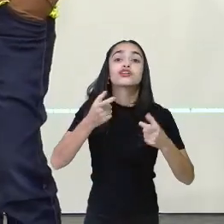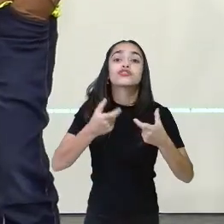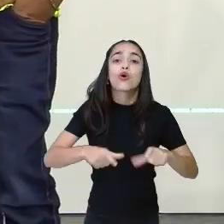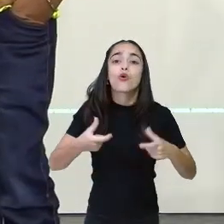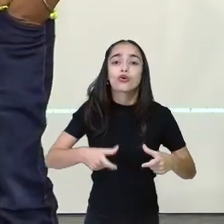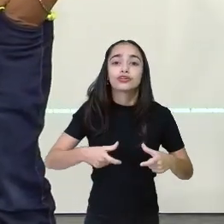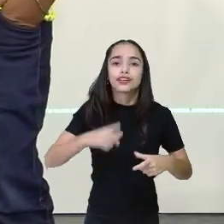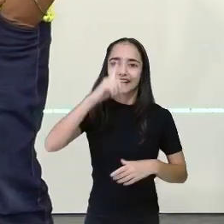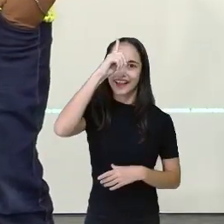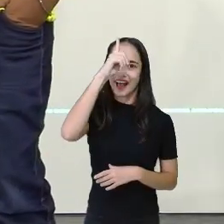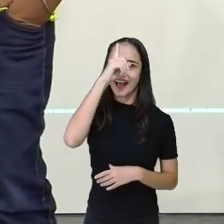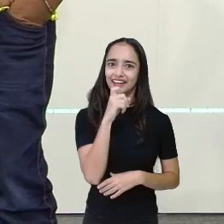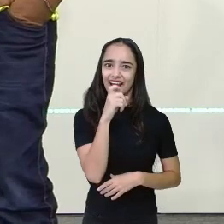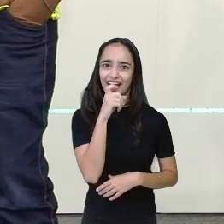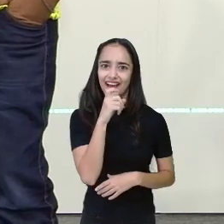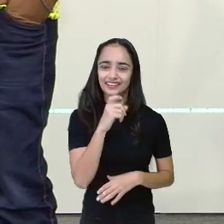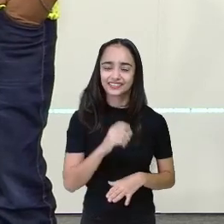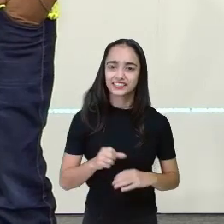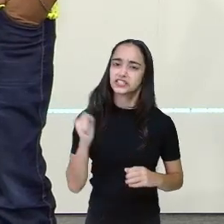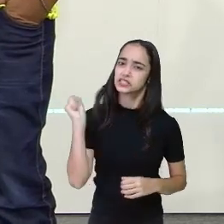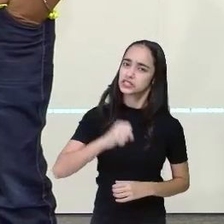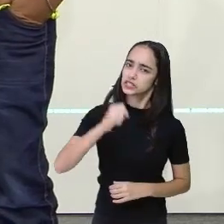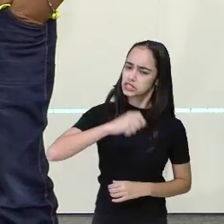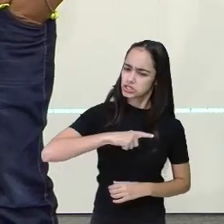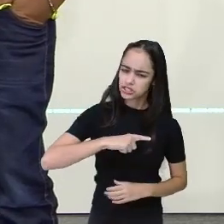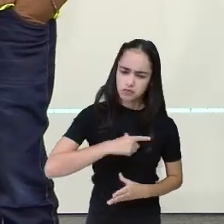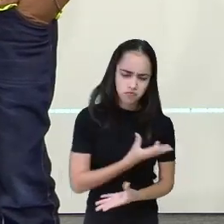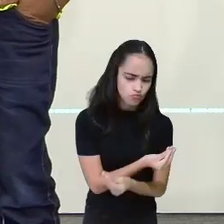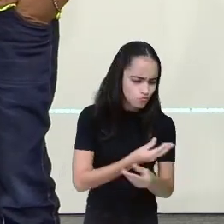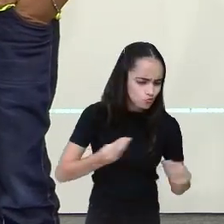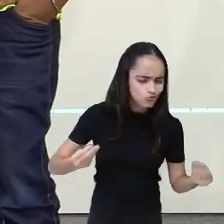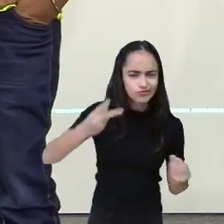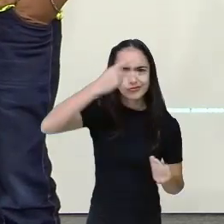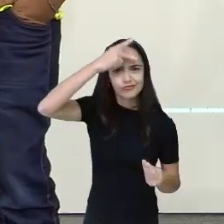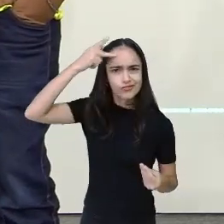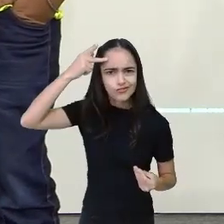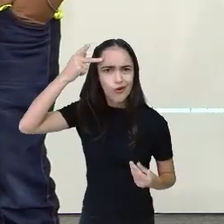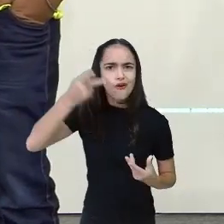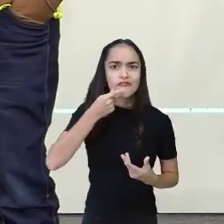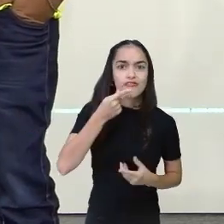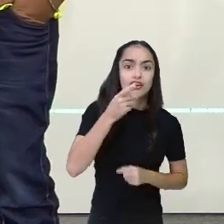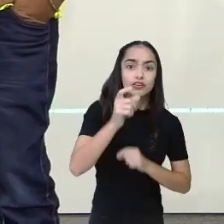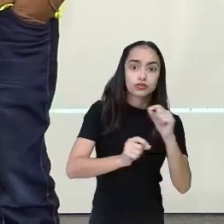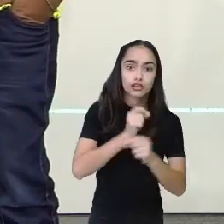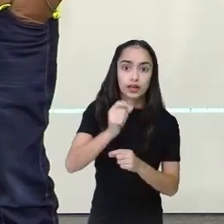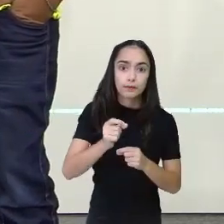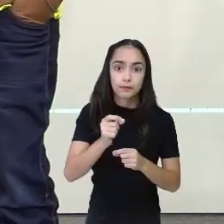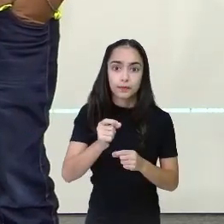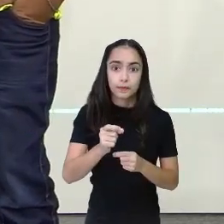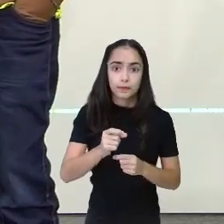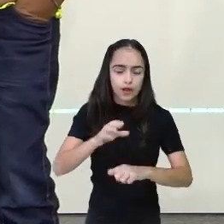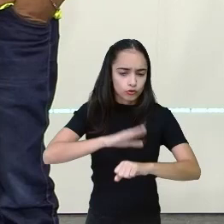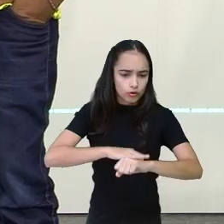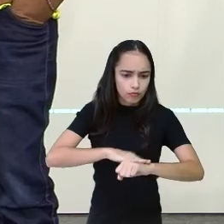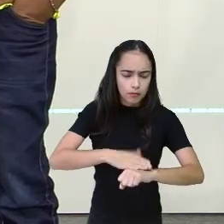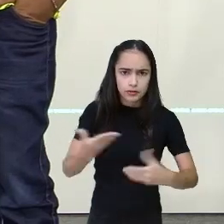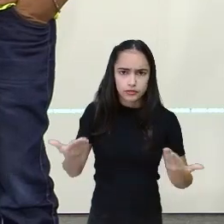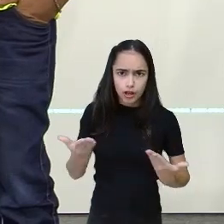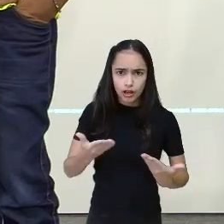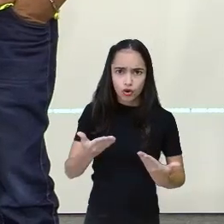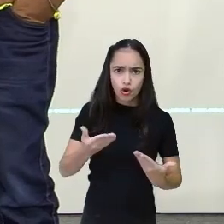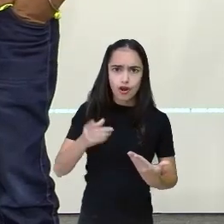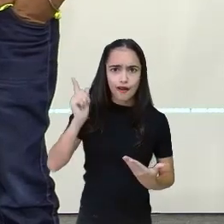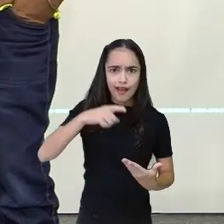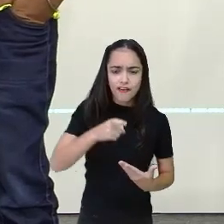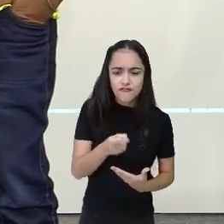Verdade, e muita gente aí falando do Catar que mesmo nesse período do inverno lá, Sim. ainda está muito quente. Né? É mesmo? Mudando